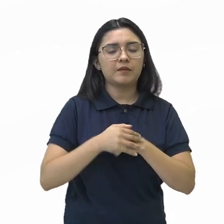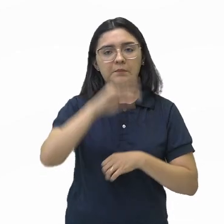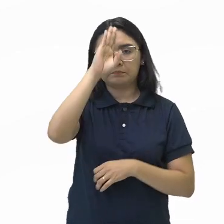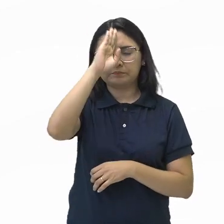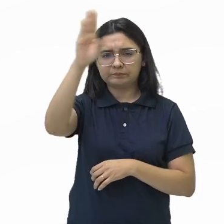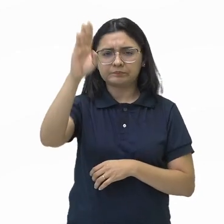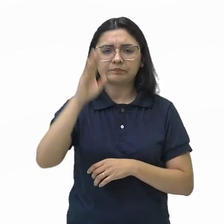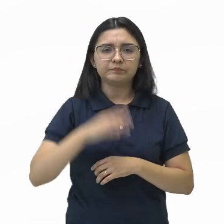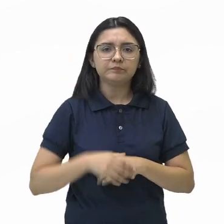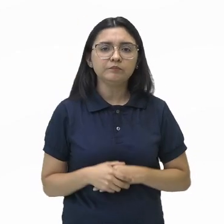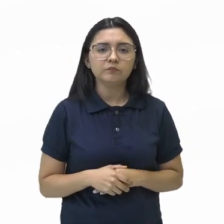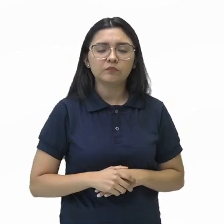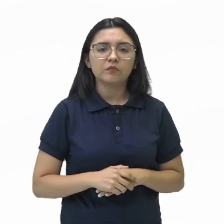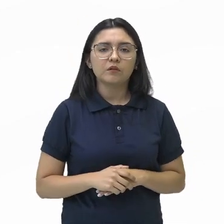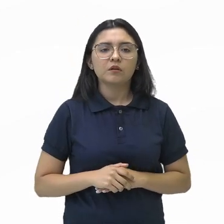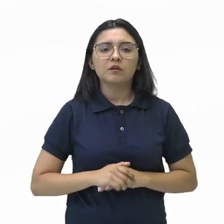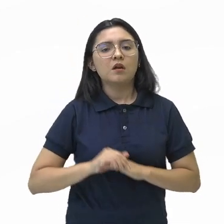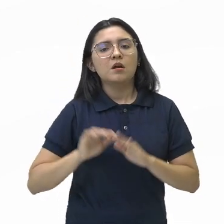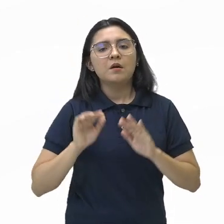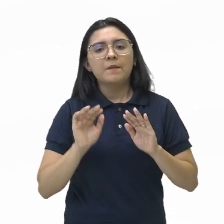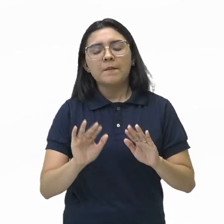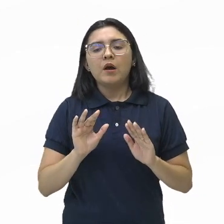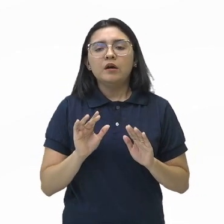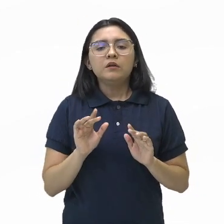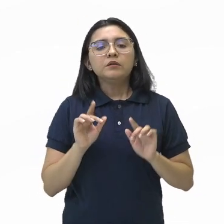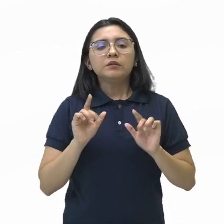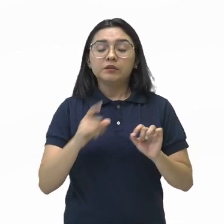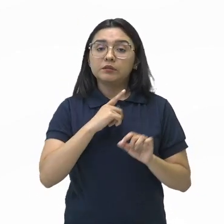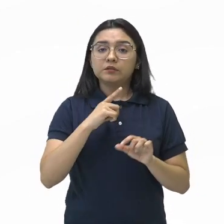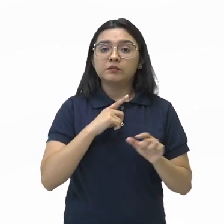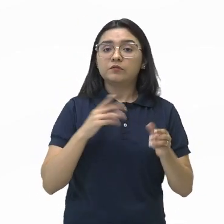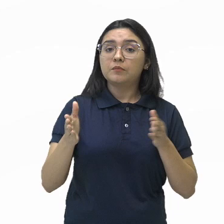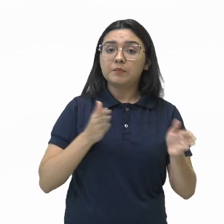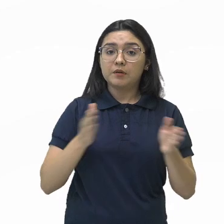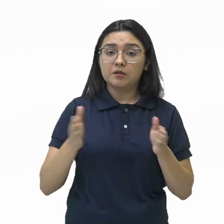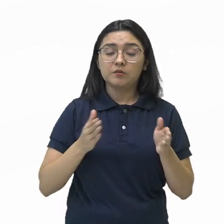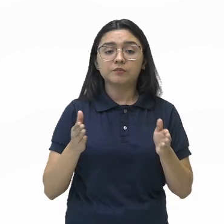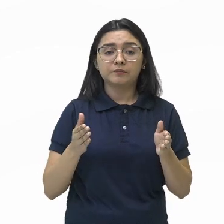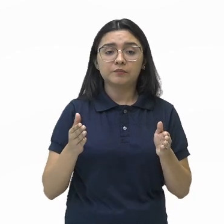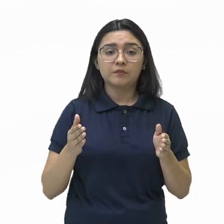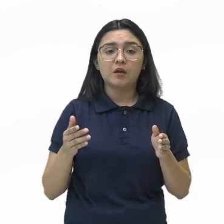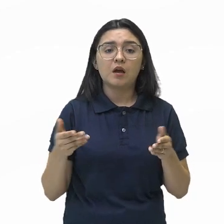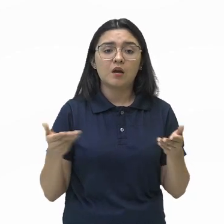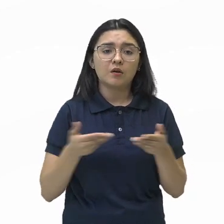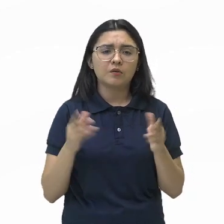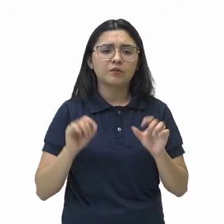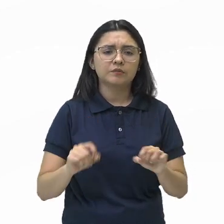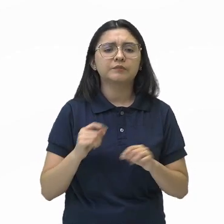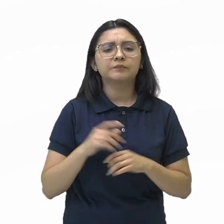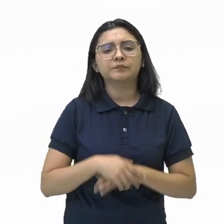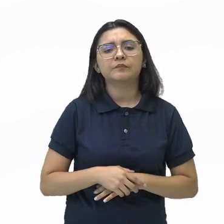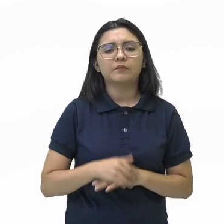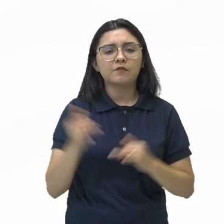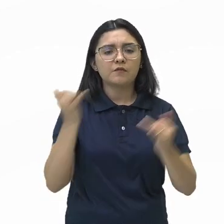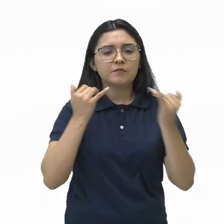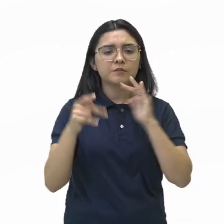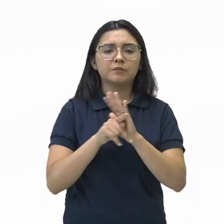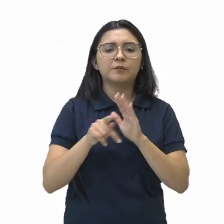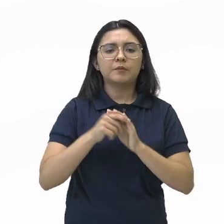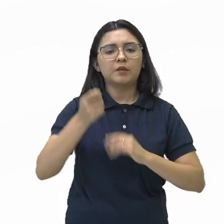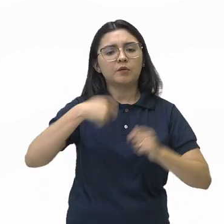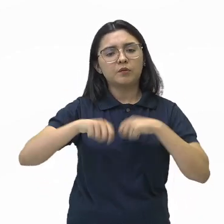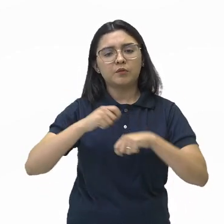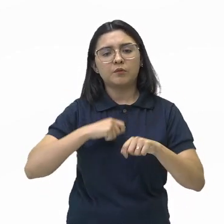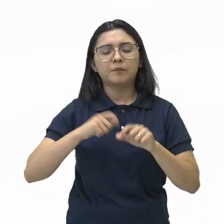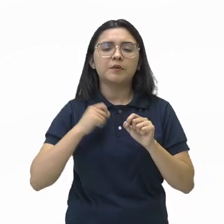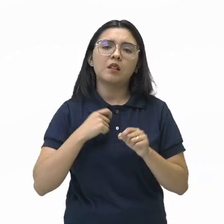prioridade, né? Nesse sentido. Mas aí a gente ouve, no período mais recente, né? Dados ali da economia brasileira voltando ali